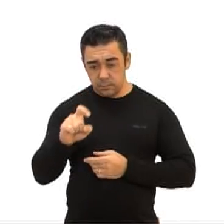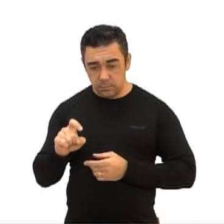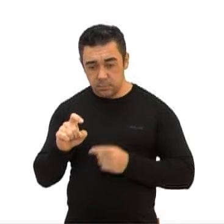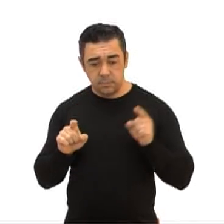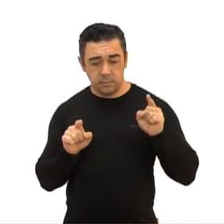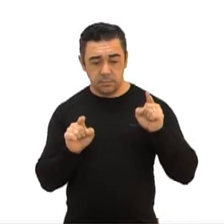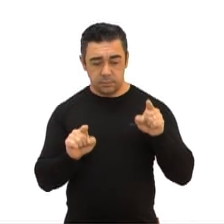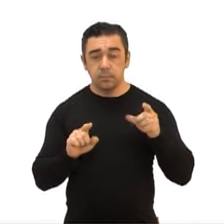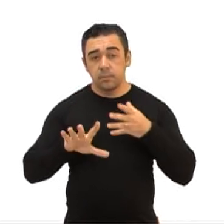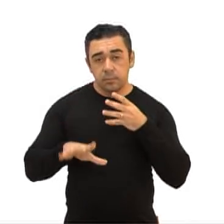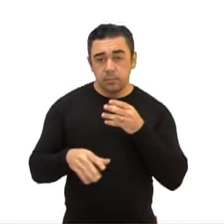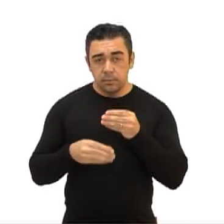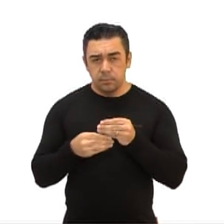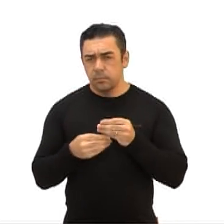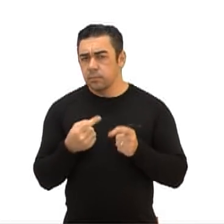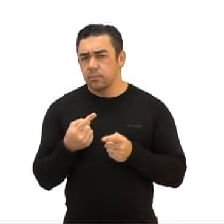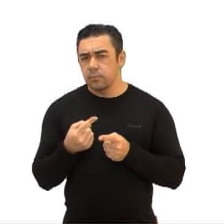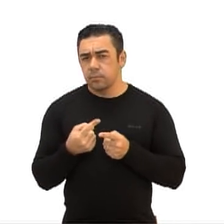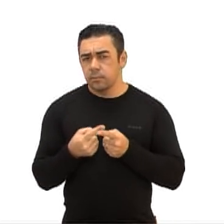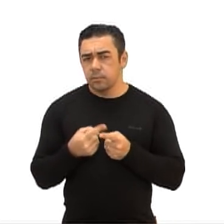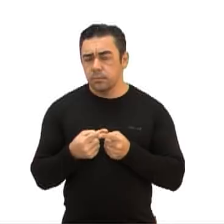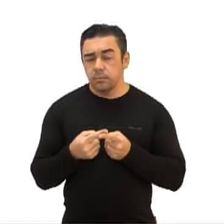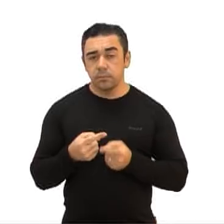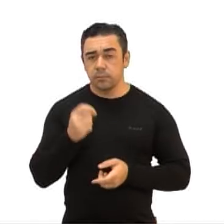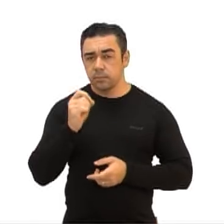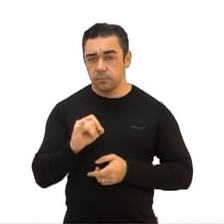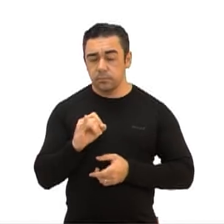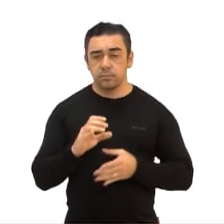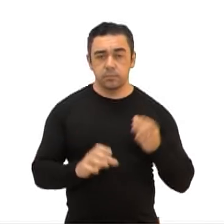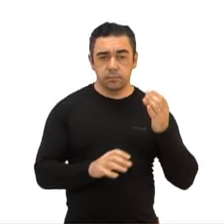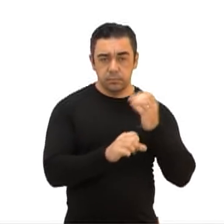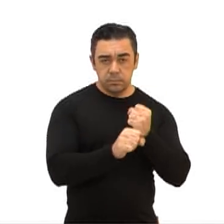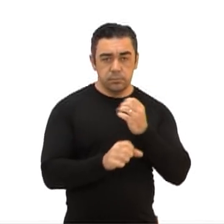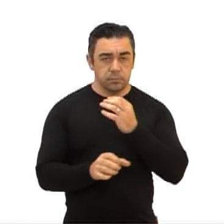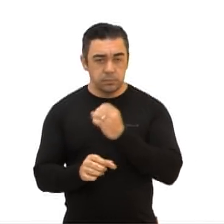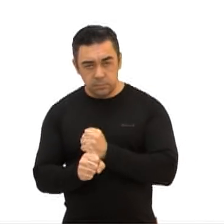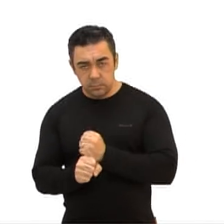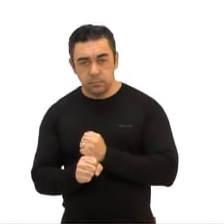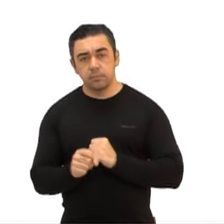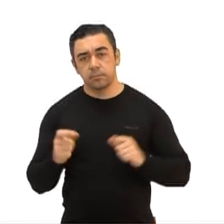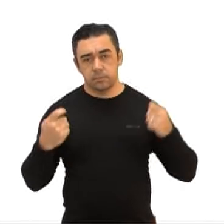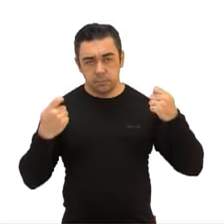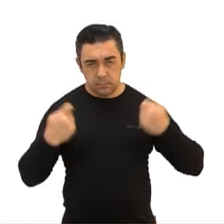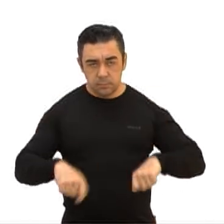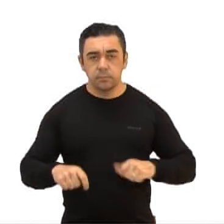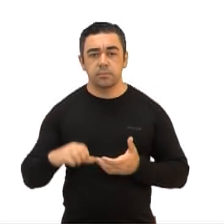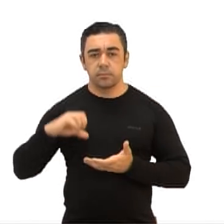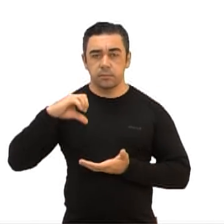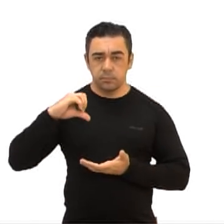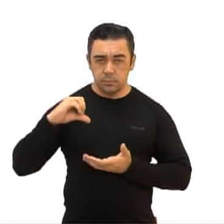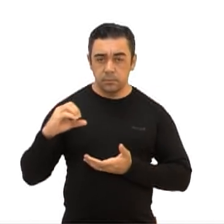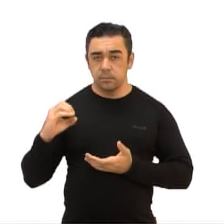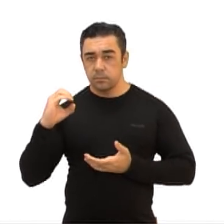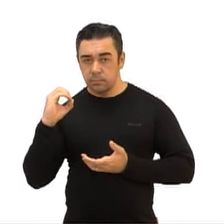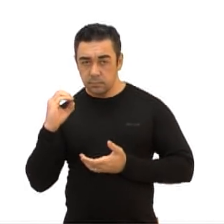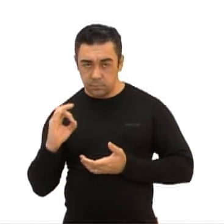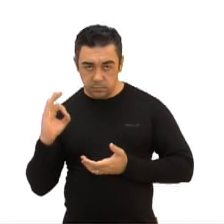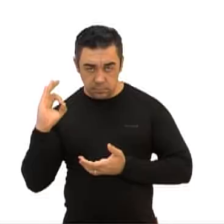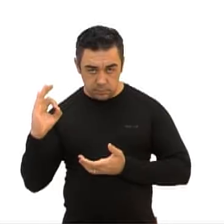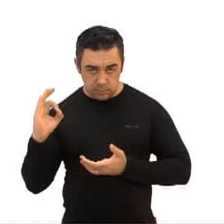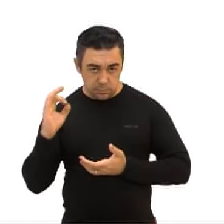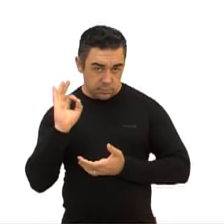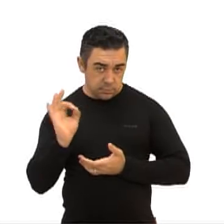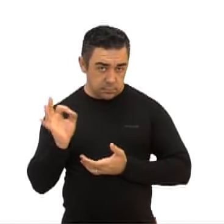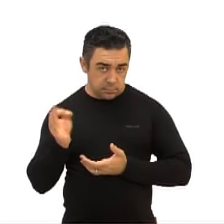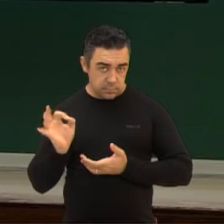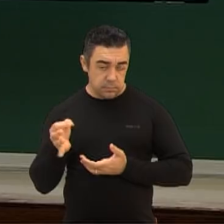são complementares. Por quê? Porque se eu somar os dois ângulos, eles vão nos dar um ângulo de